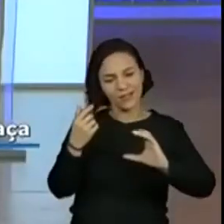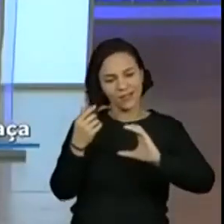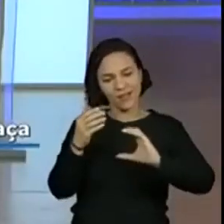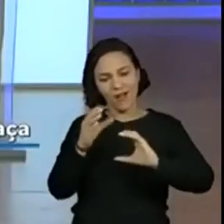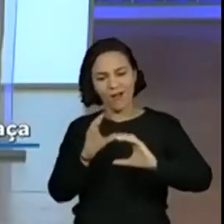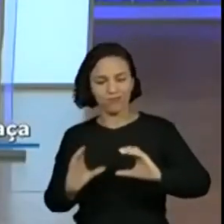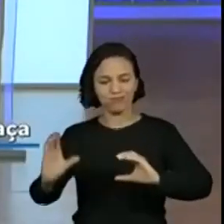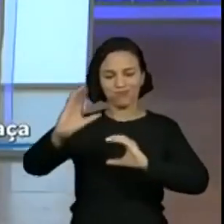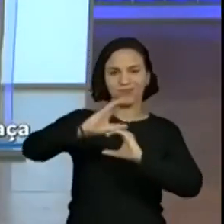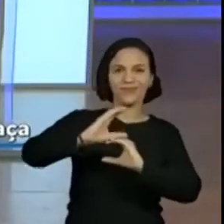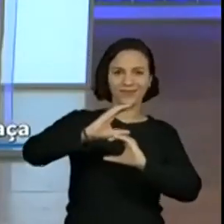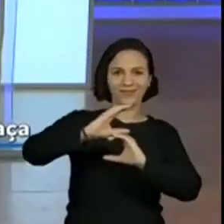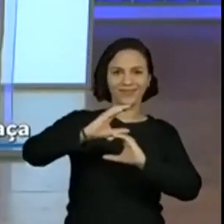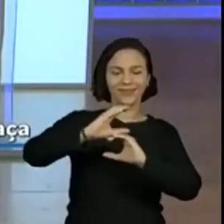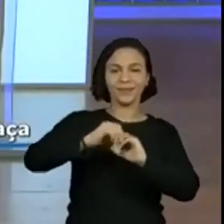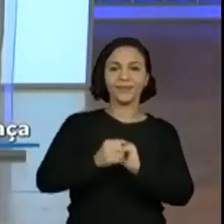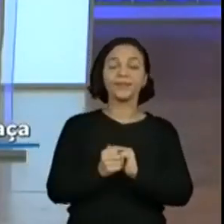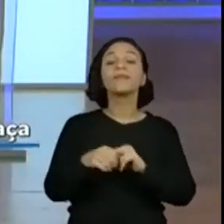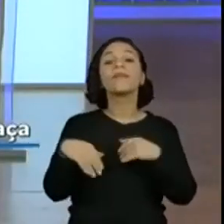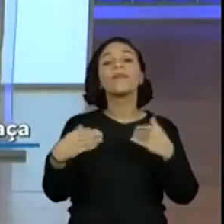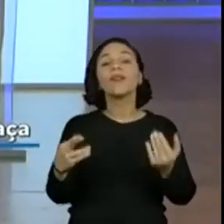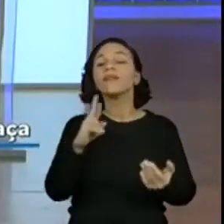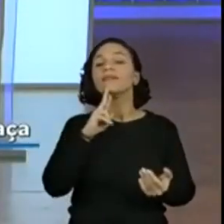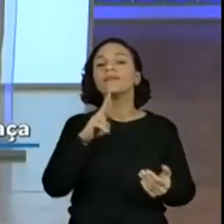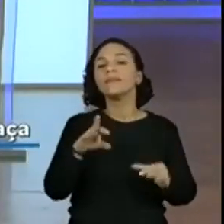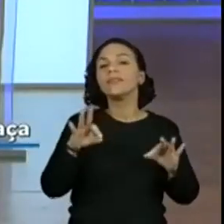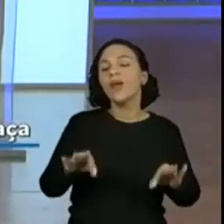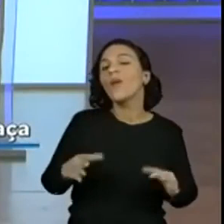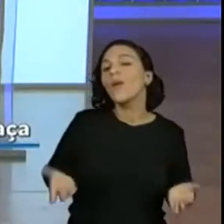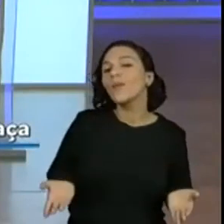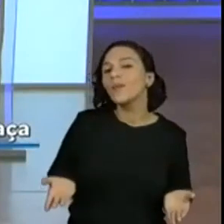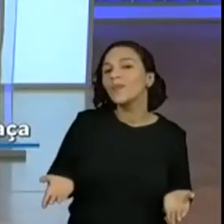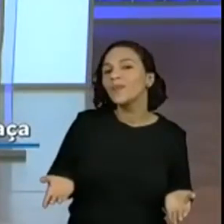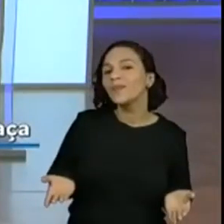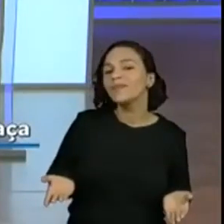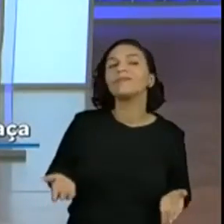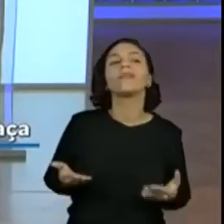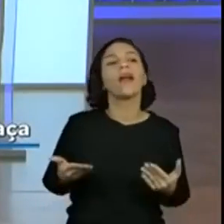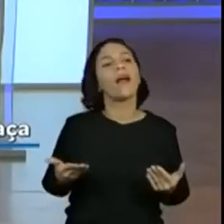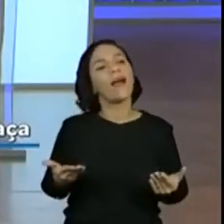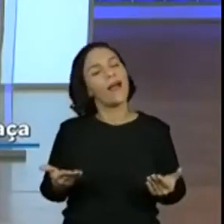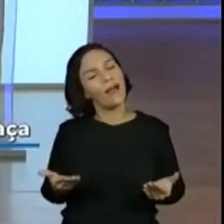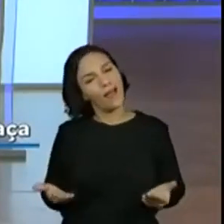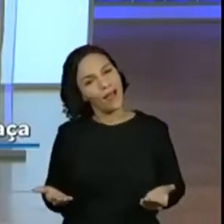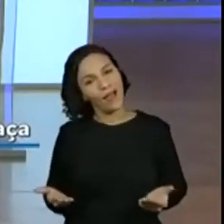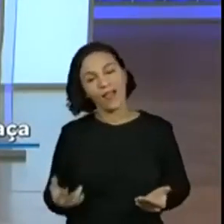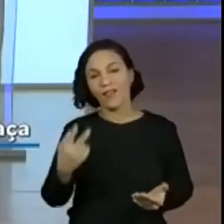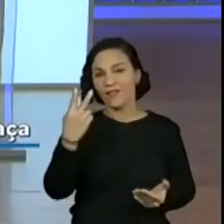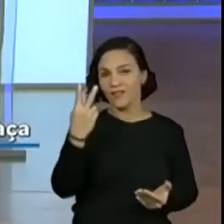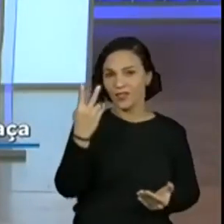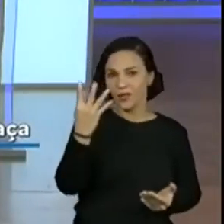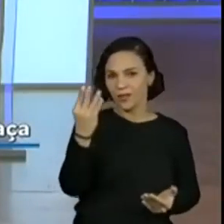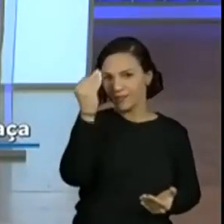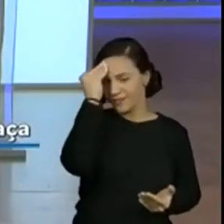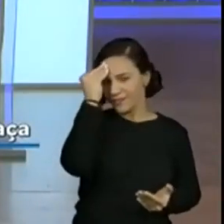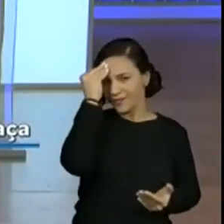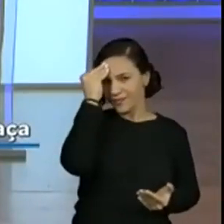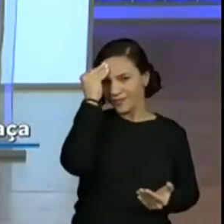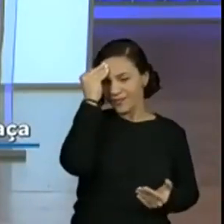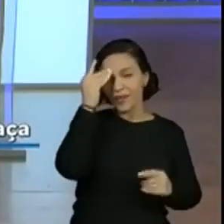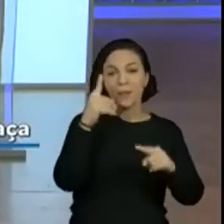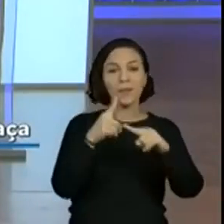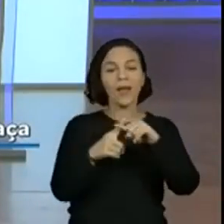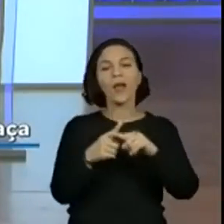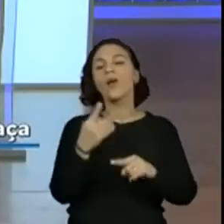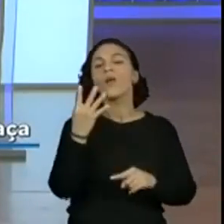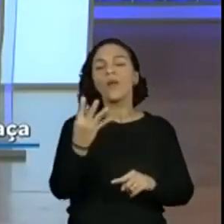pouquinho mais alto. Então, qual é a resposta, Pro? Então, 24 na cabecinha, mais 4